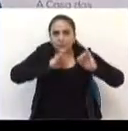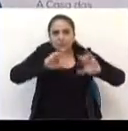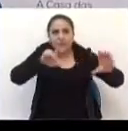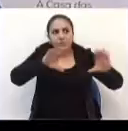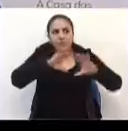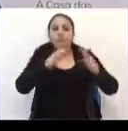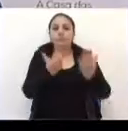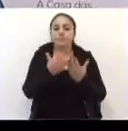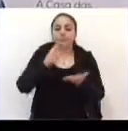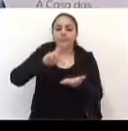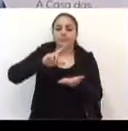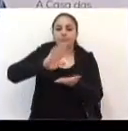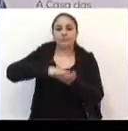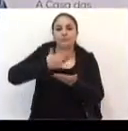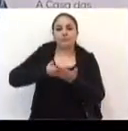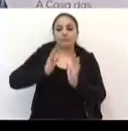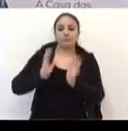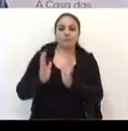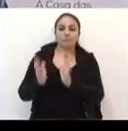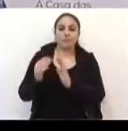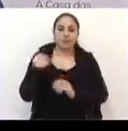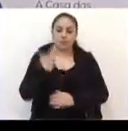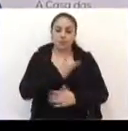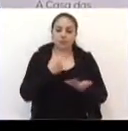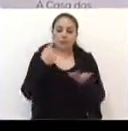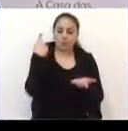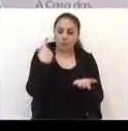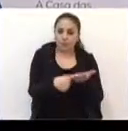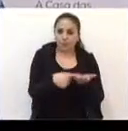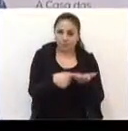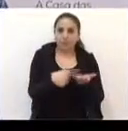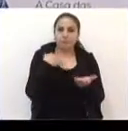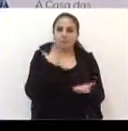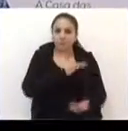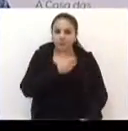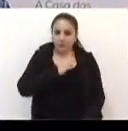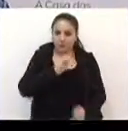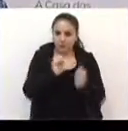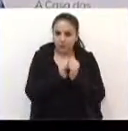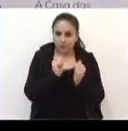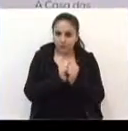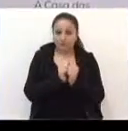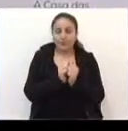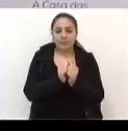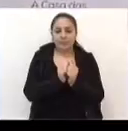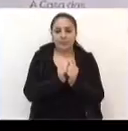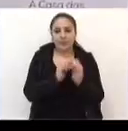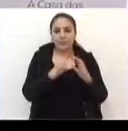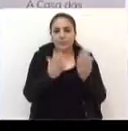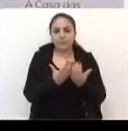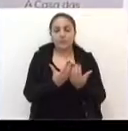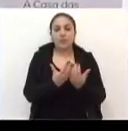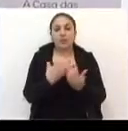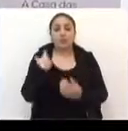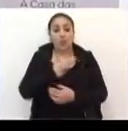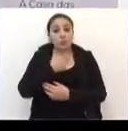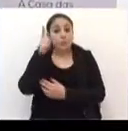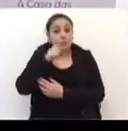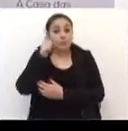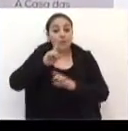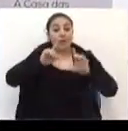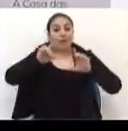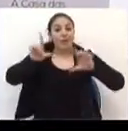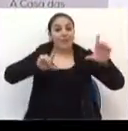interpretada. Esse é um dos nossos compromissos que nós temos. Já conseguimos a TV Câmara com